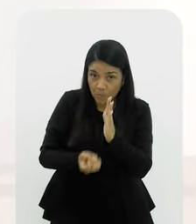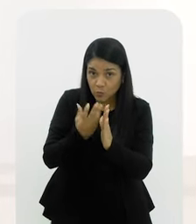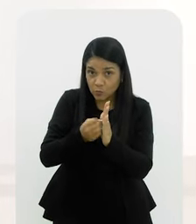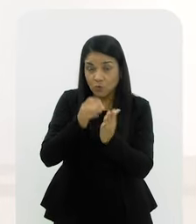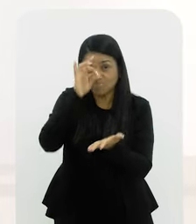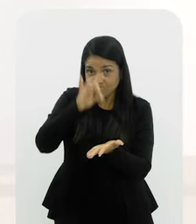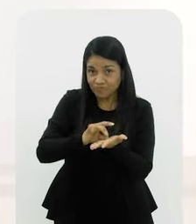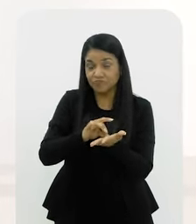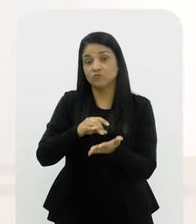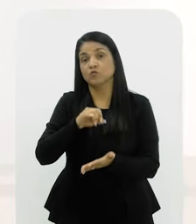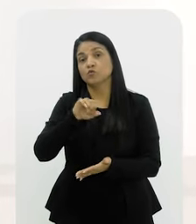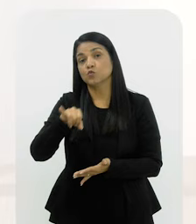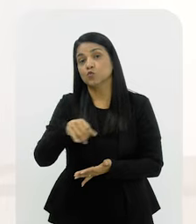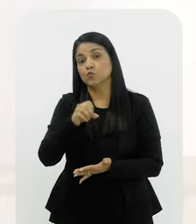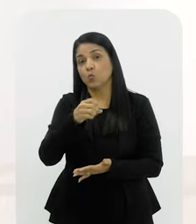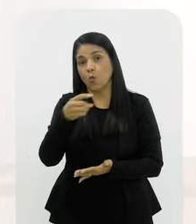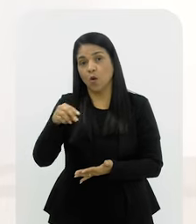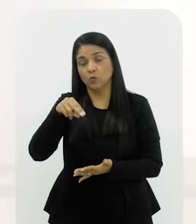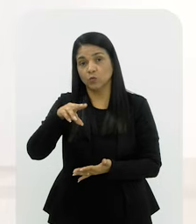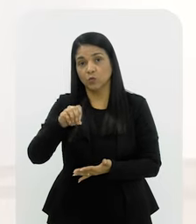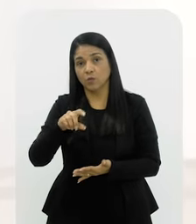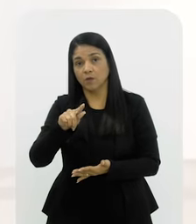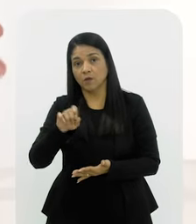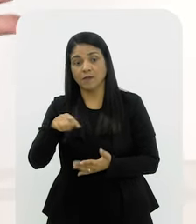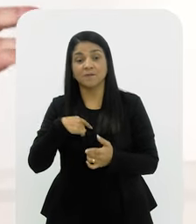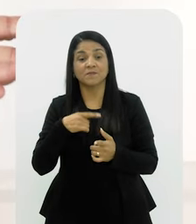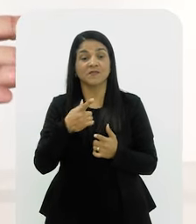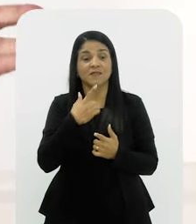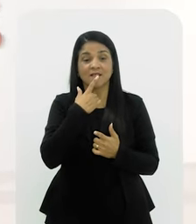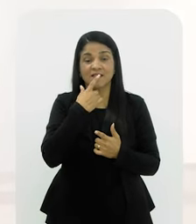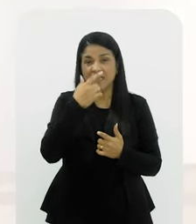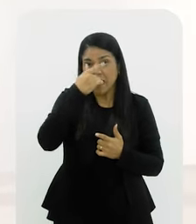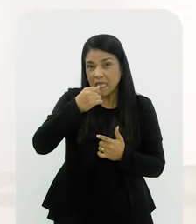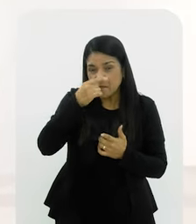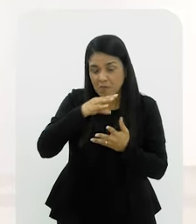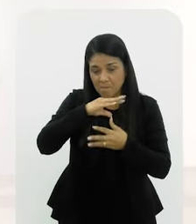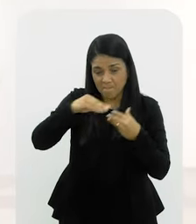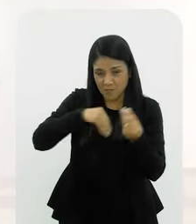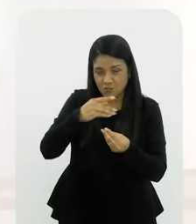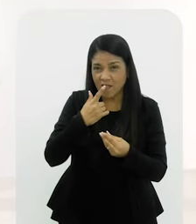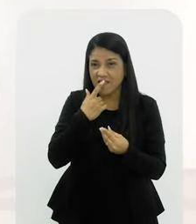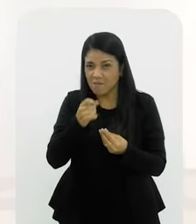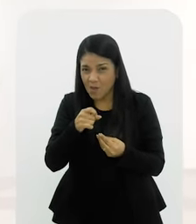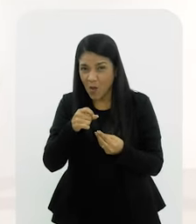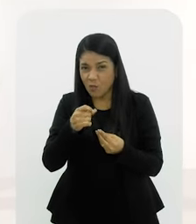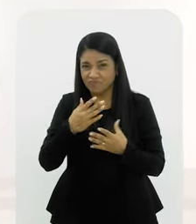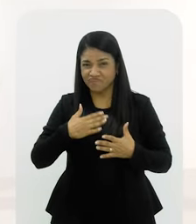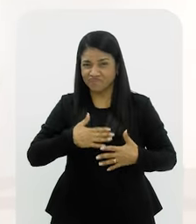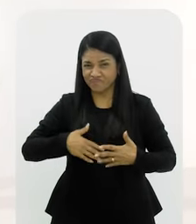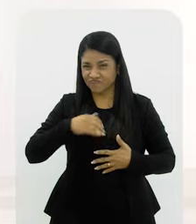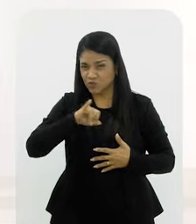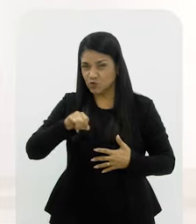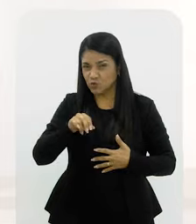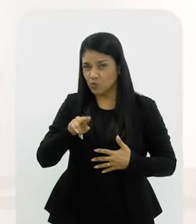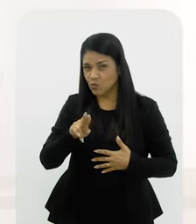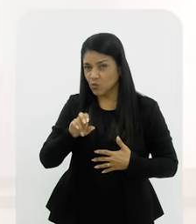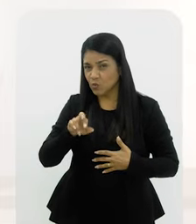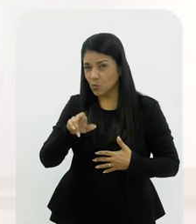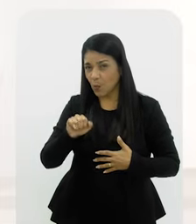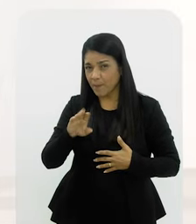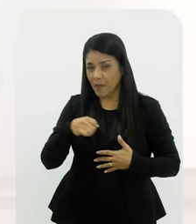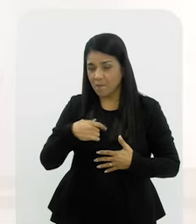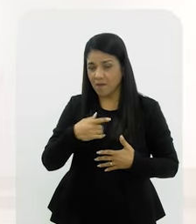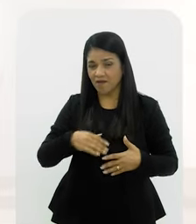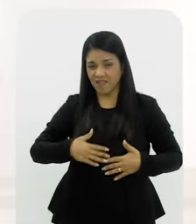João Nogueira. Olha. Um que tem assim, gripe cura com limão, juro bebe é prazia, do jeito que a coisa